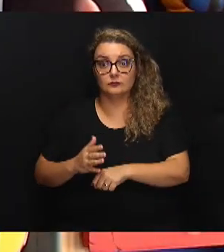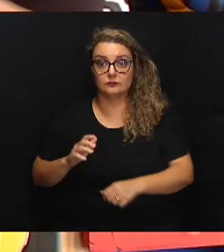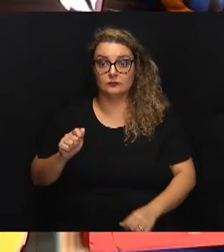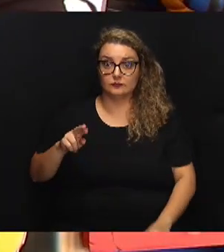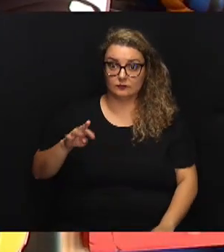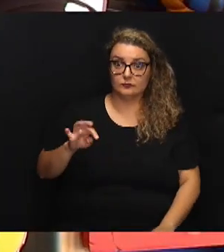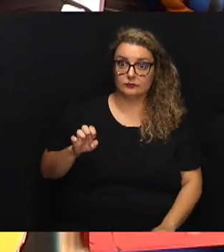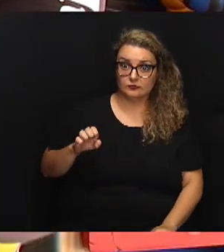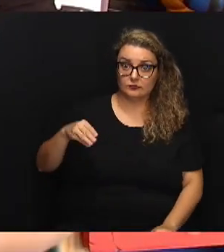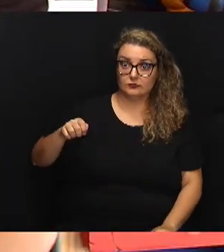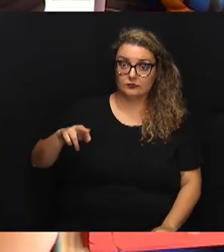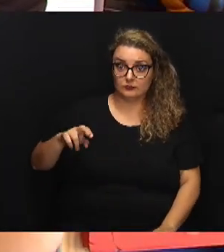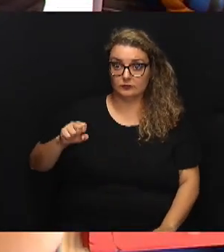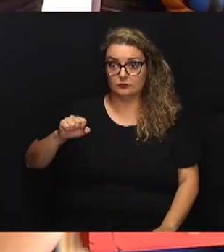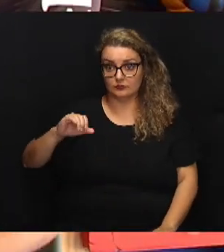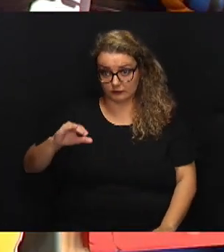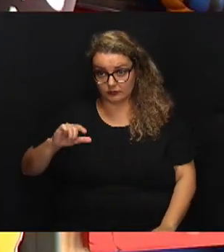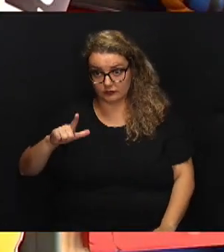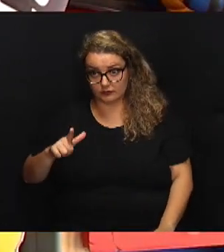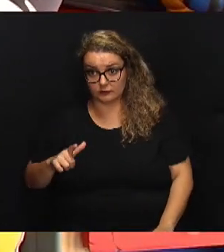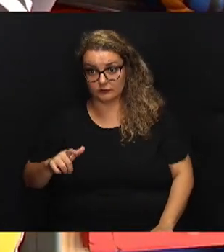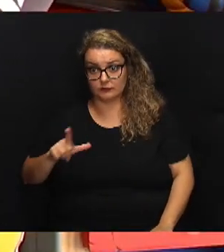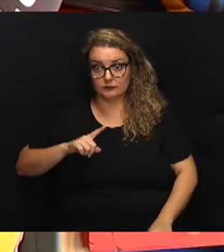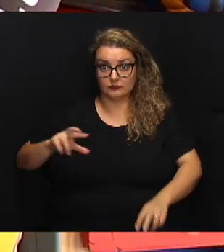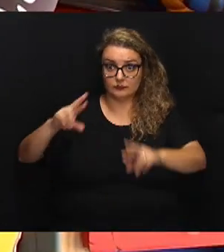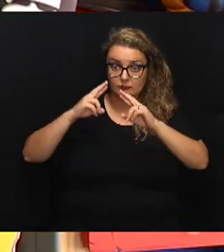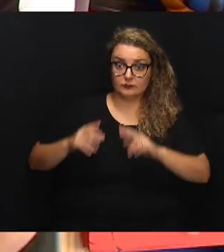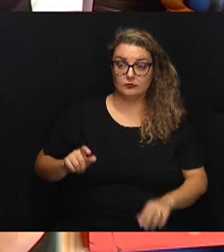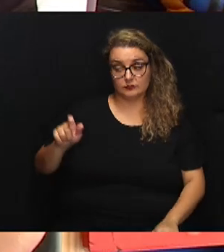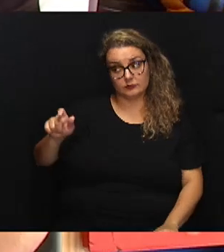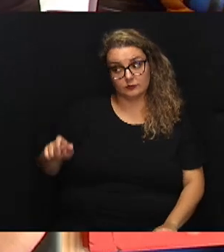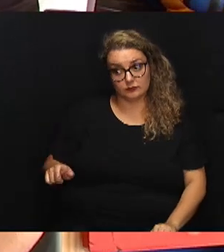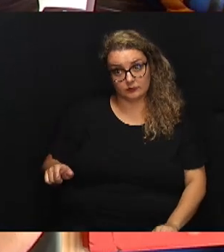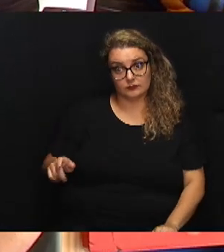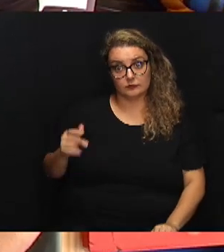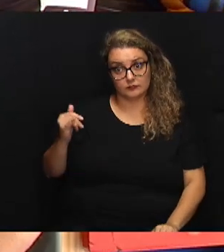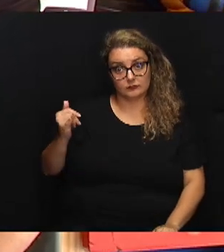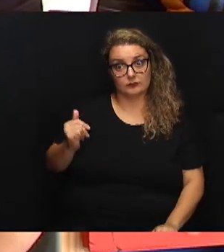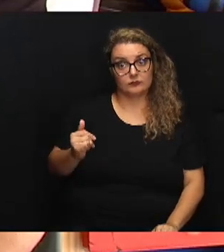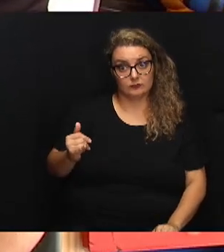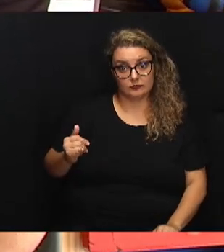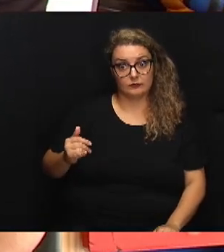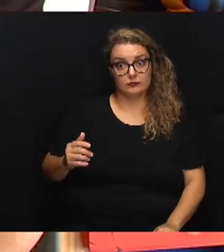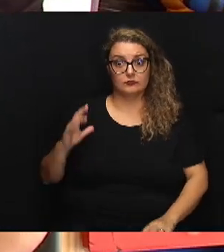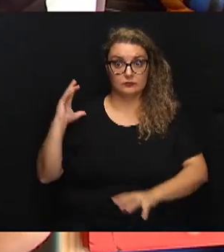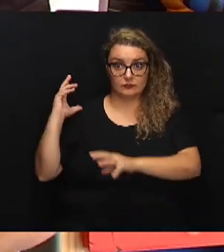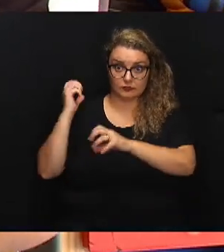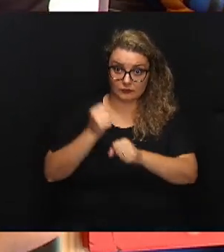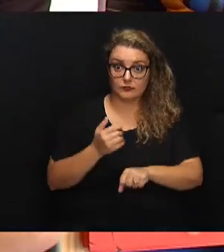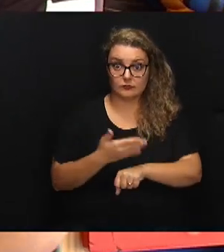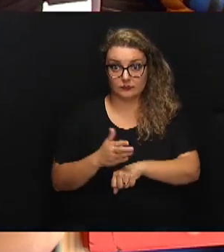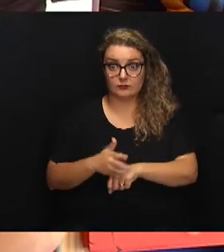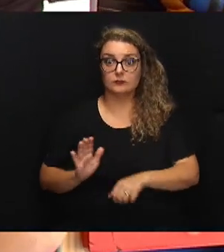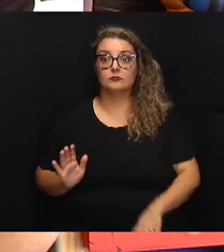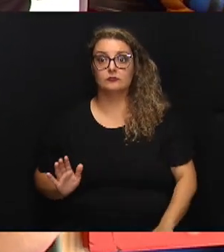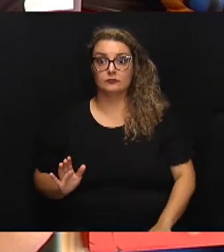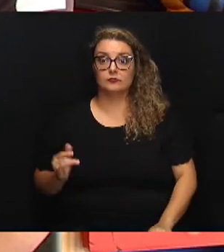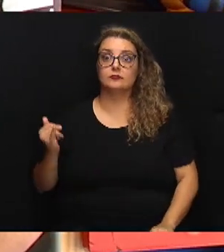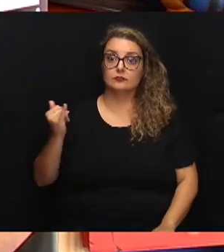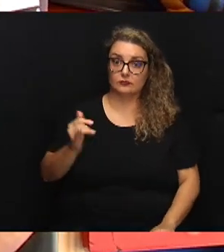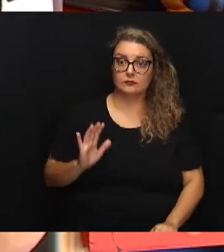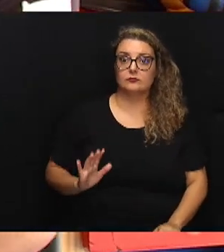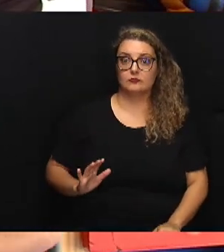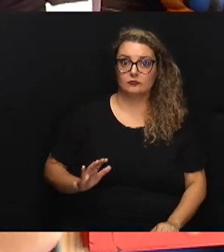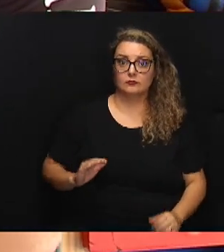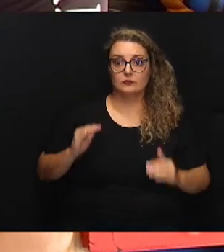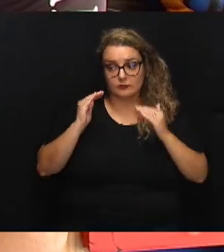um respeito pelos outros. Uhum. Então eles falam, não, ó, se a criança que tá falando ali, ó, ele treina jiu-jitsu, então se ele tá falando, vamos seguir